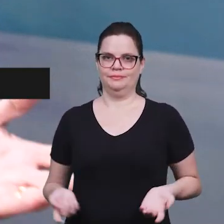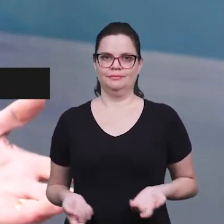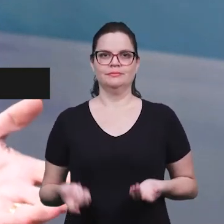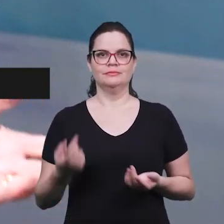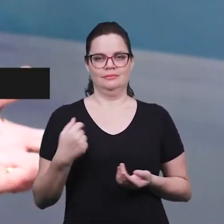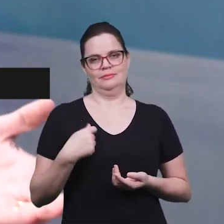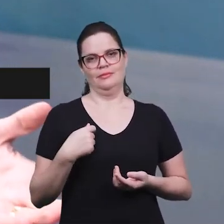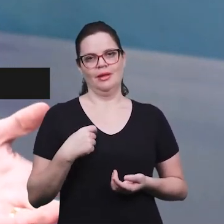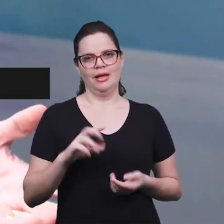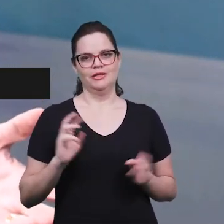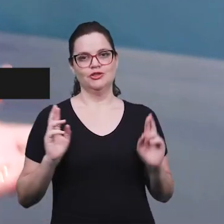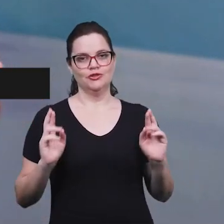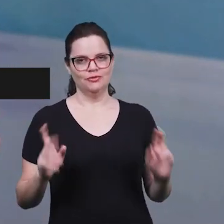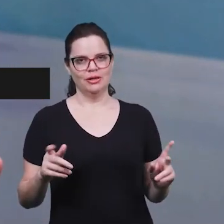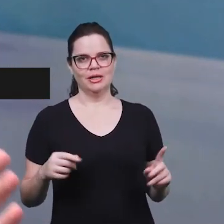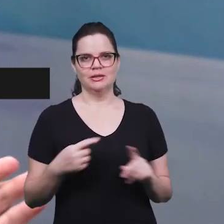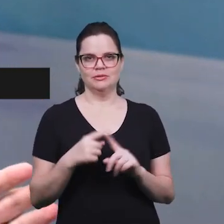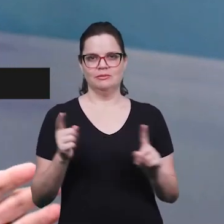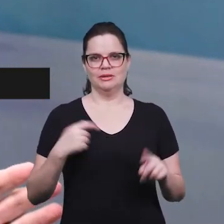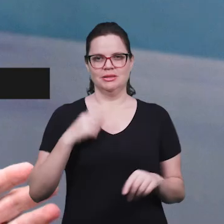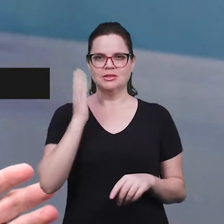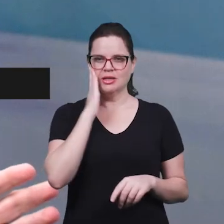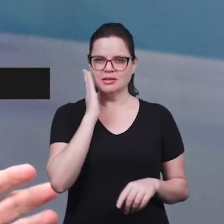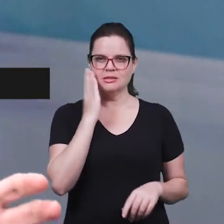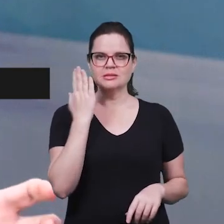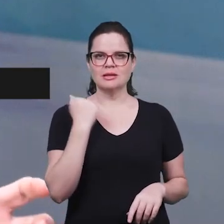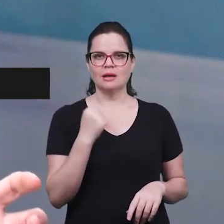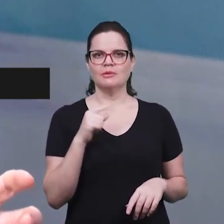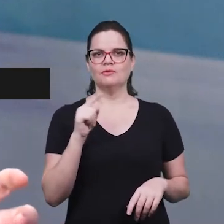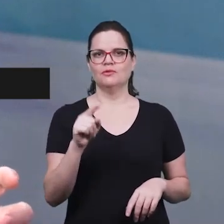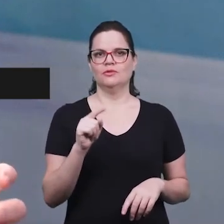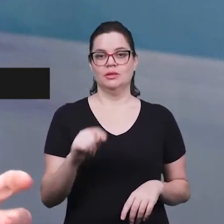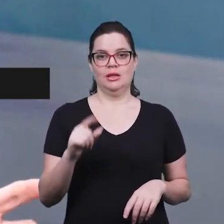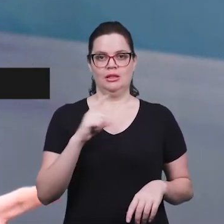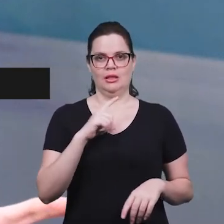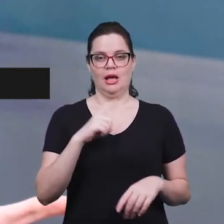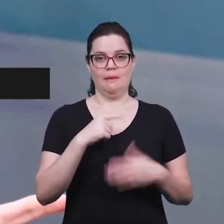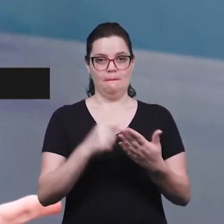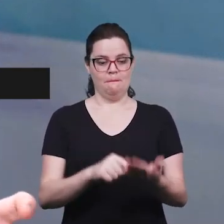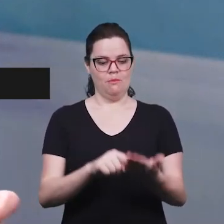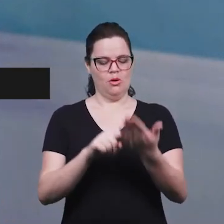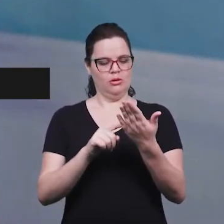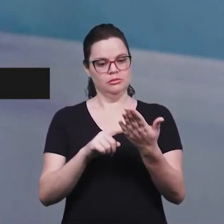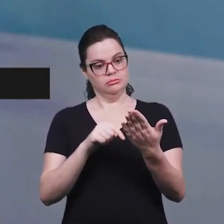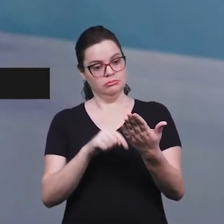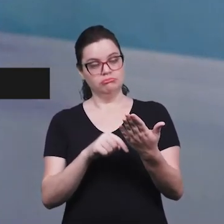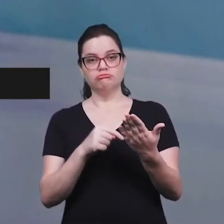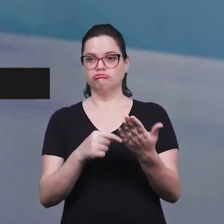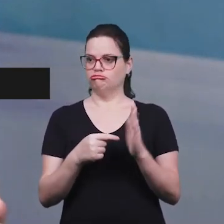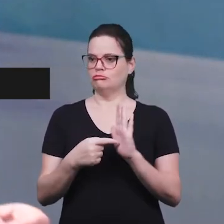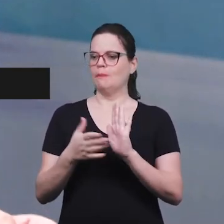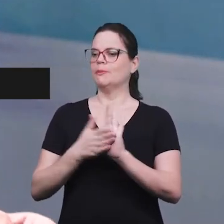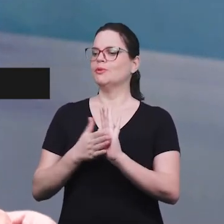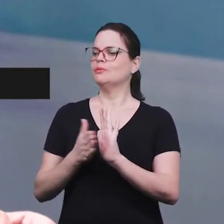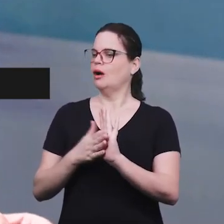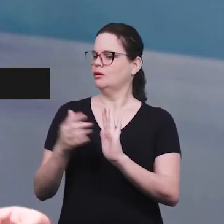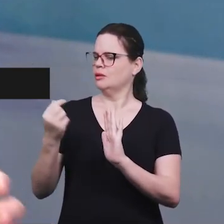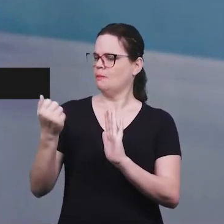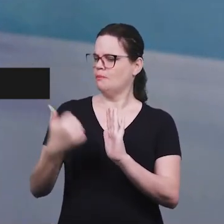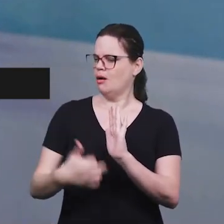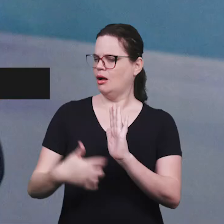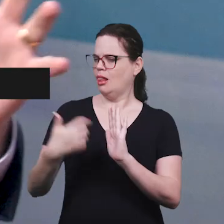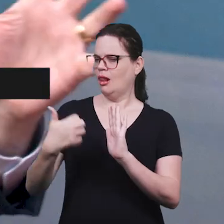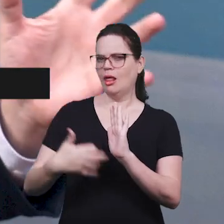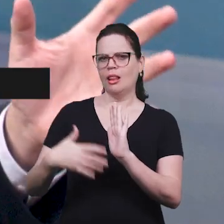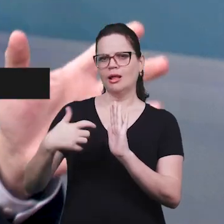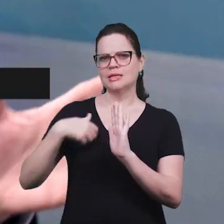diferente e nova para muitas, mas todo mundo já passou por isso. Você recebe uma oferta que aos olhos é excelente e quando